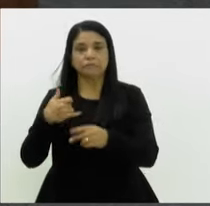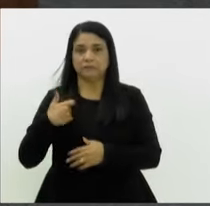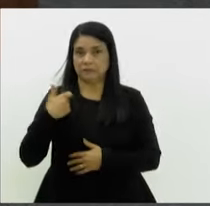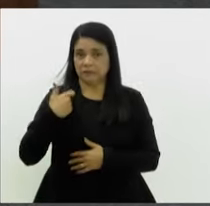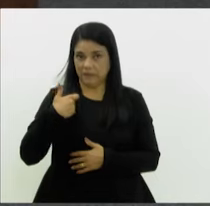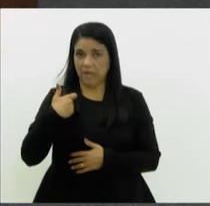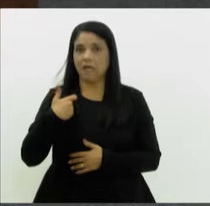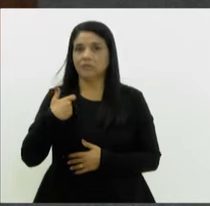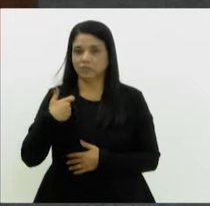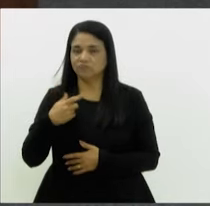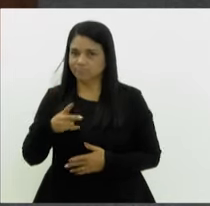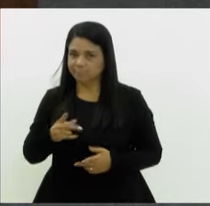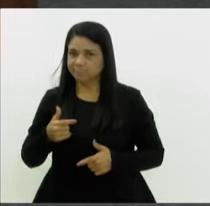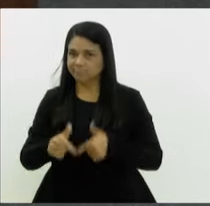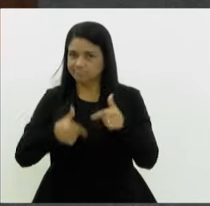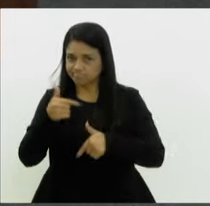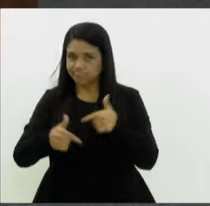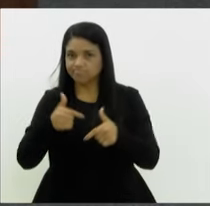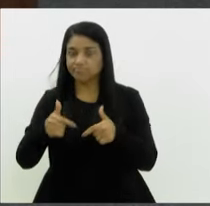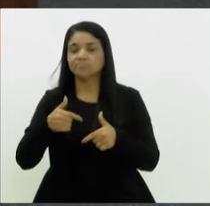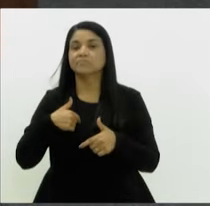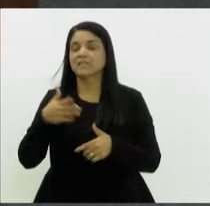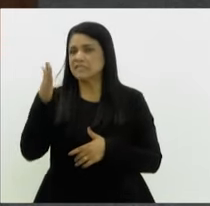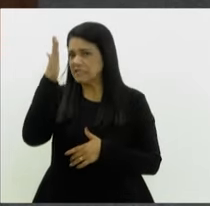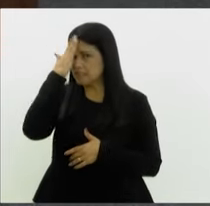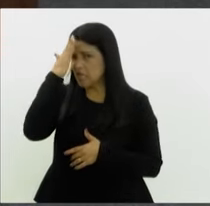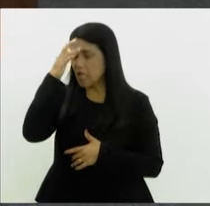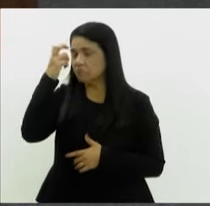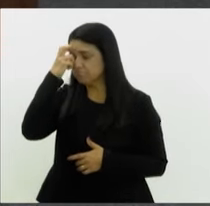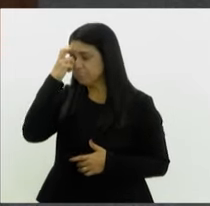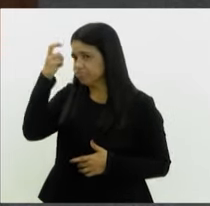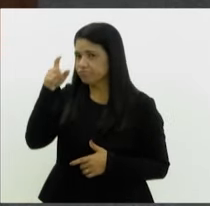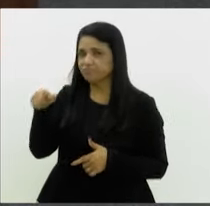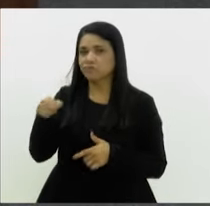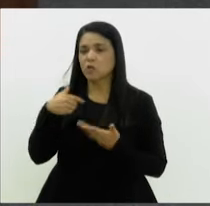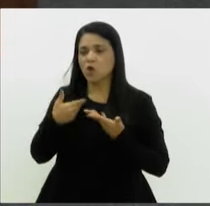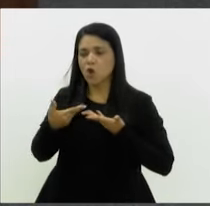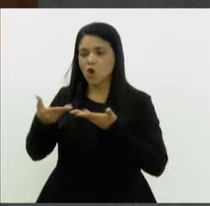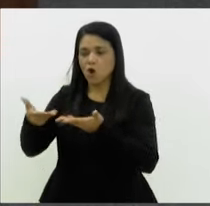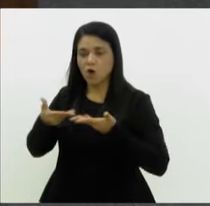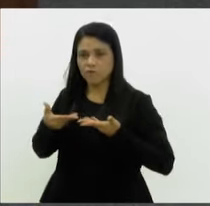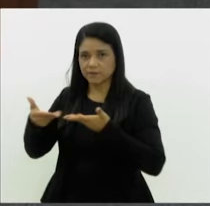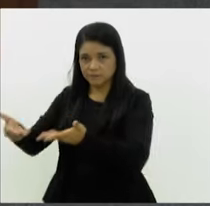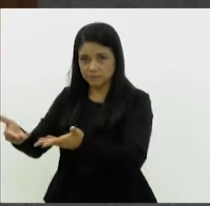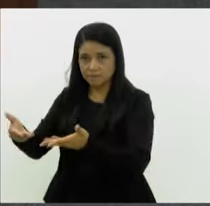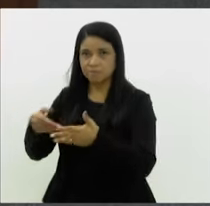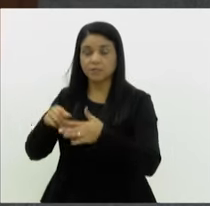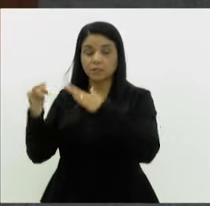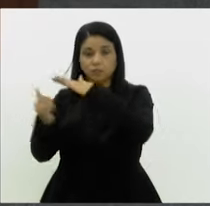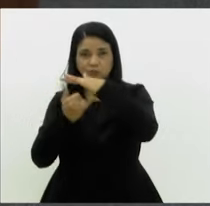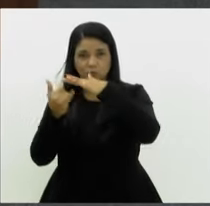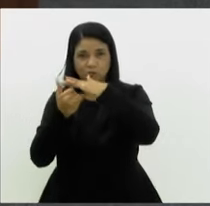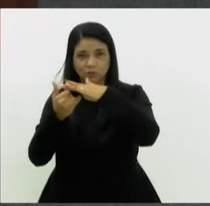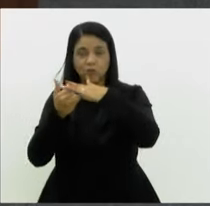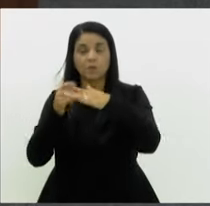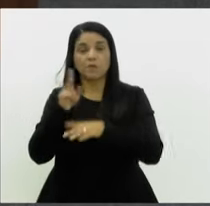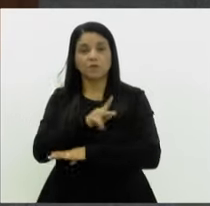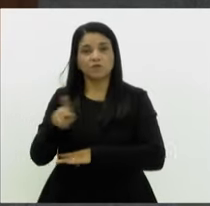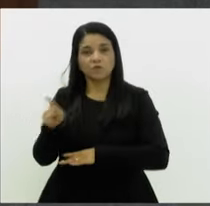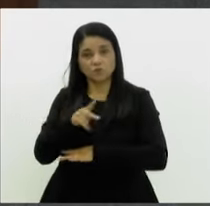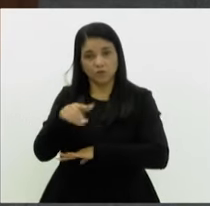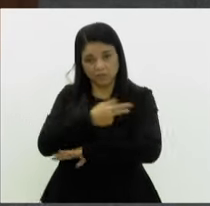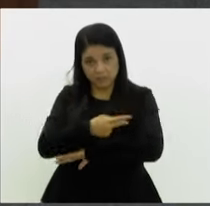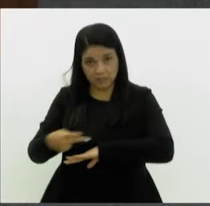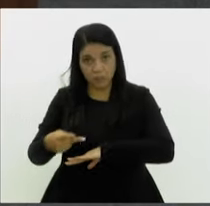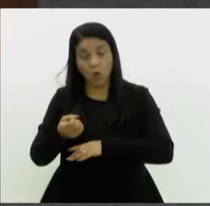trabalhando, alguém com notório saber que é convidado pela instituição para exercer o cargo de professor visitante, ou é um professor